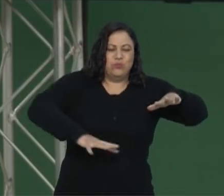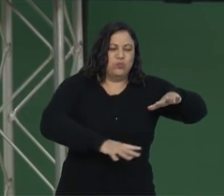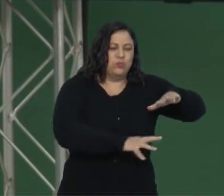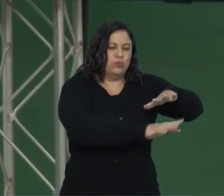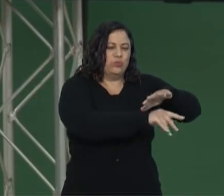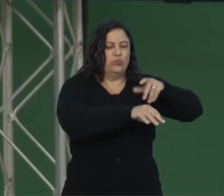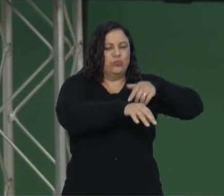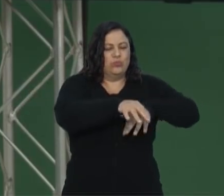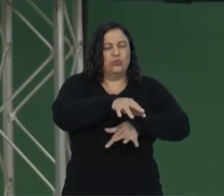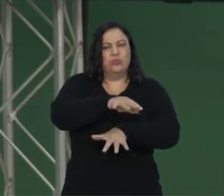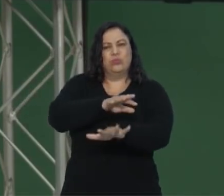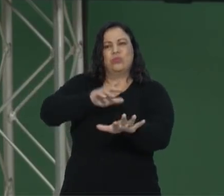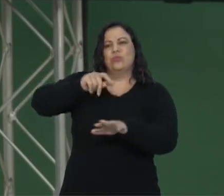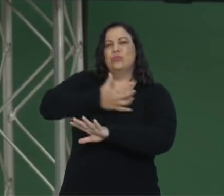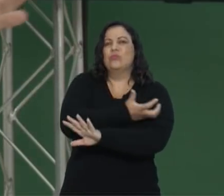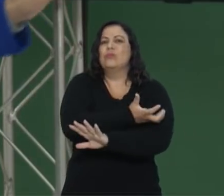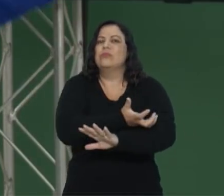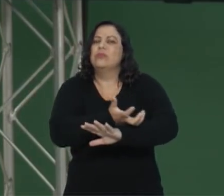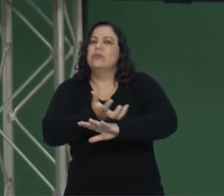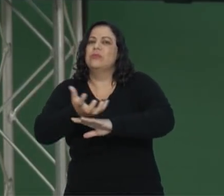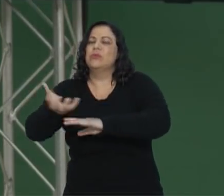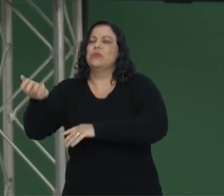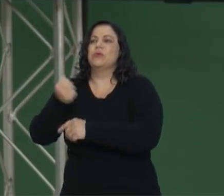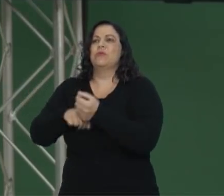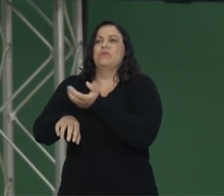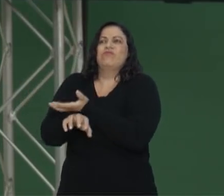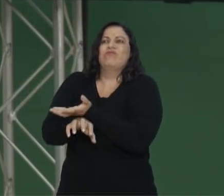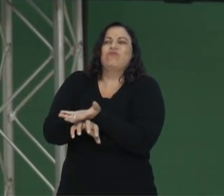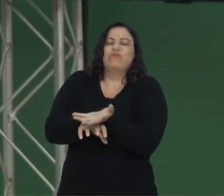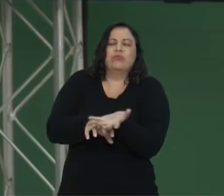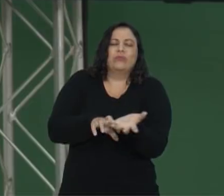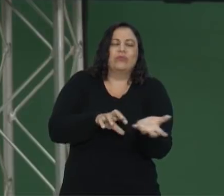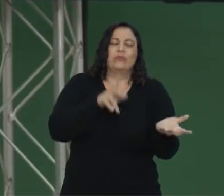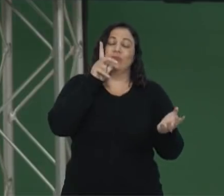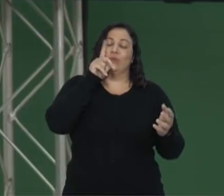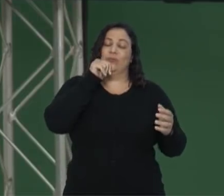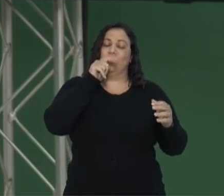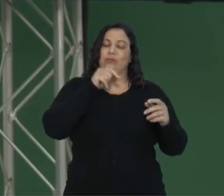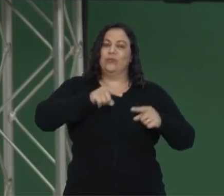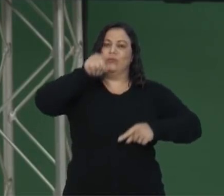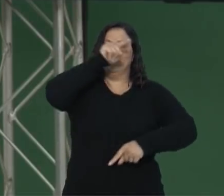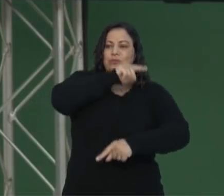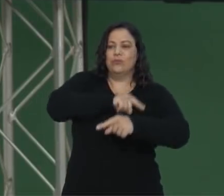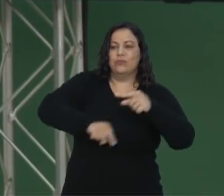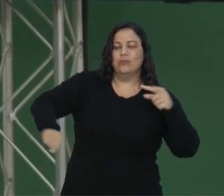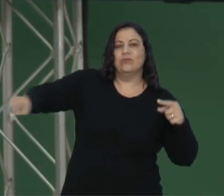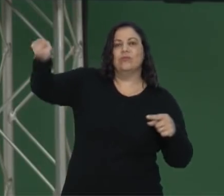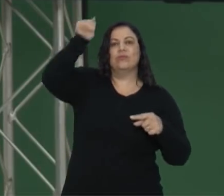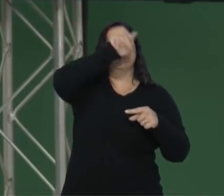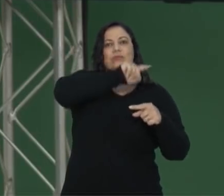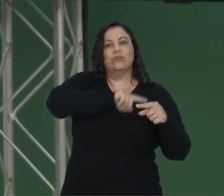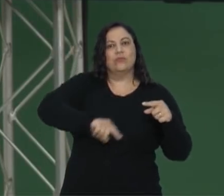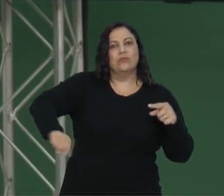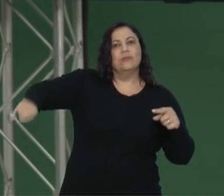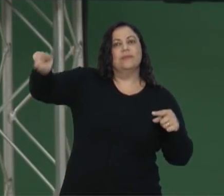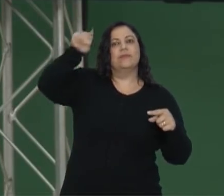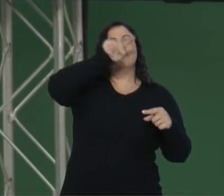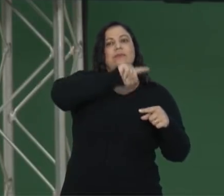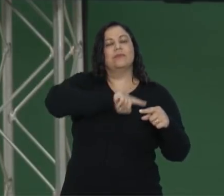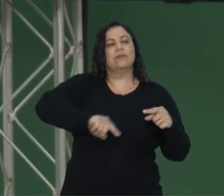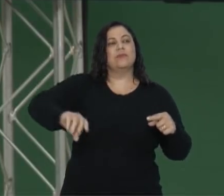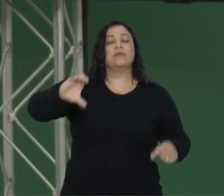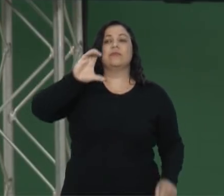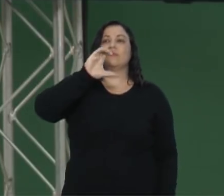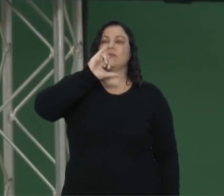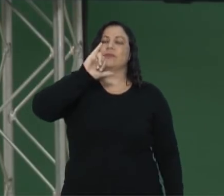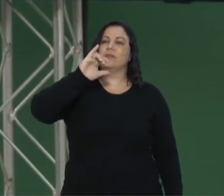plantas, a agricultura. Então percebam que esta água ela tem um movimento contínuo na natureza. Então o ciclo da água é